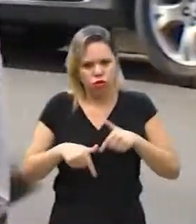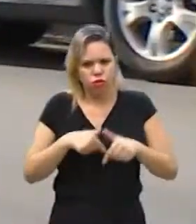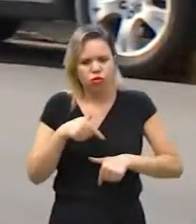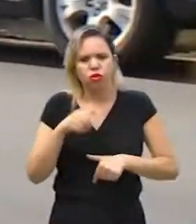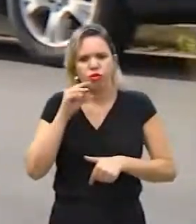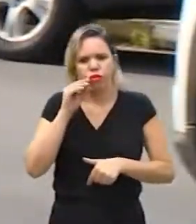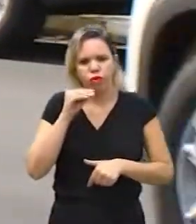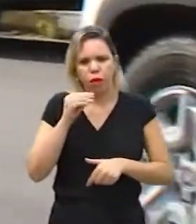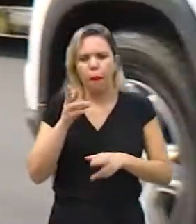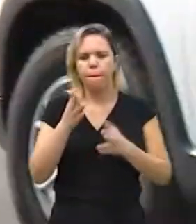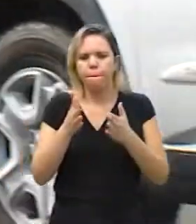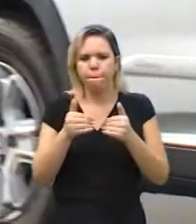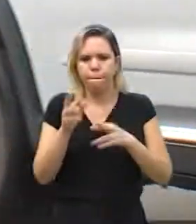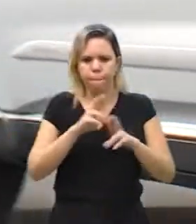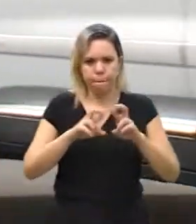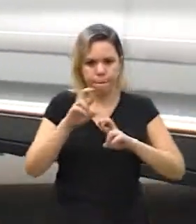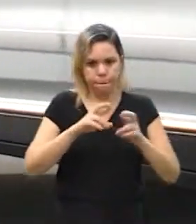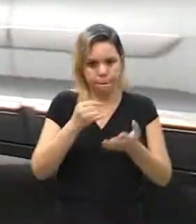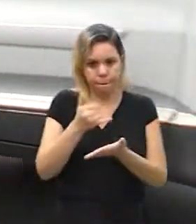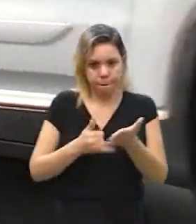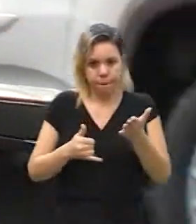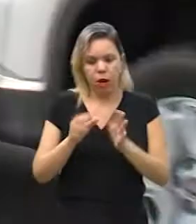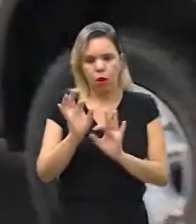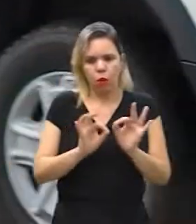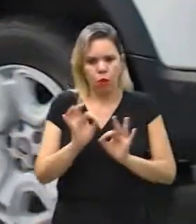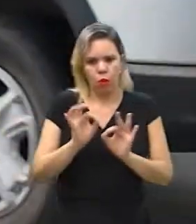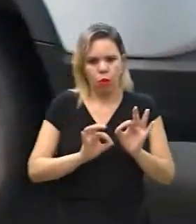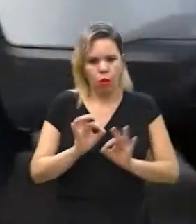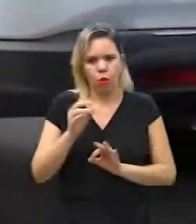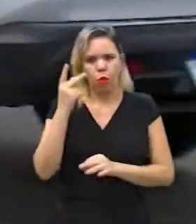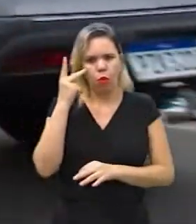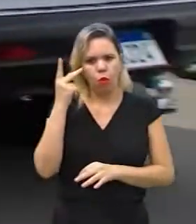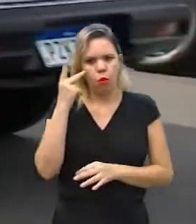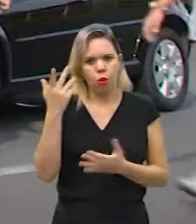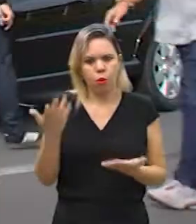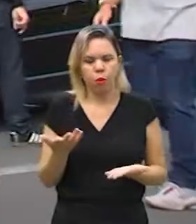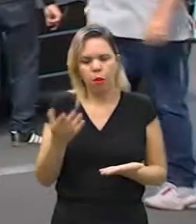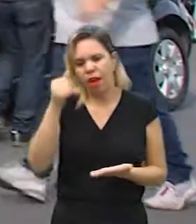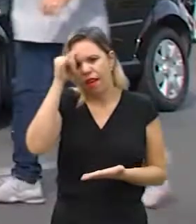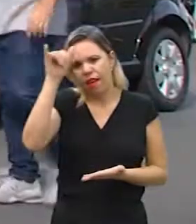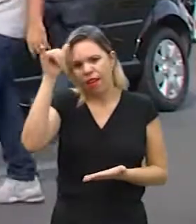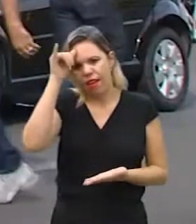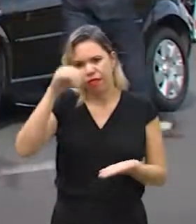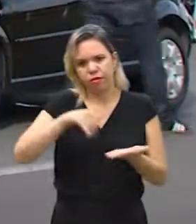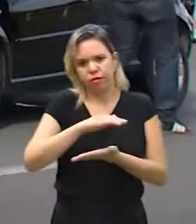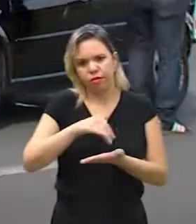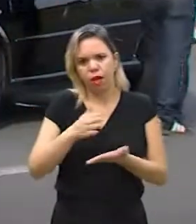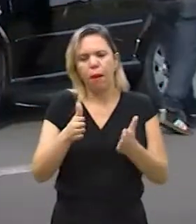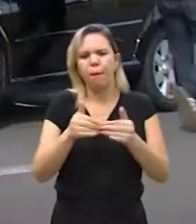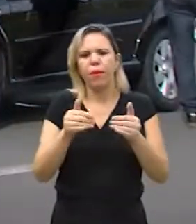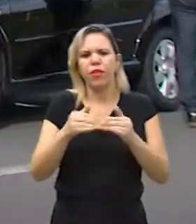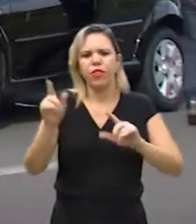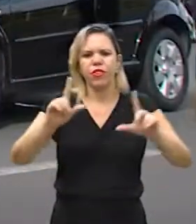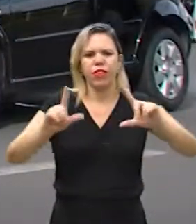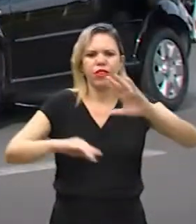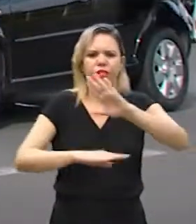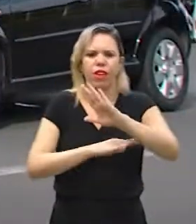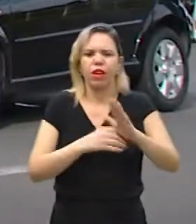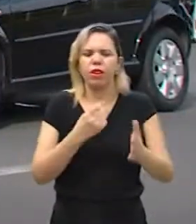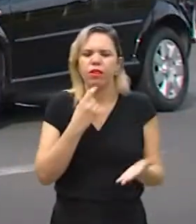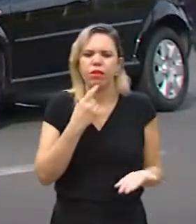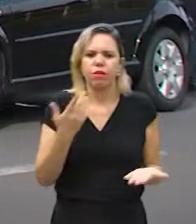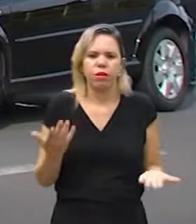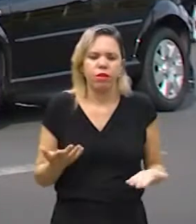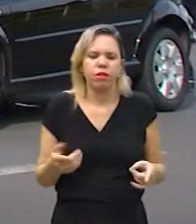do pacote de ajuste fiscal do governo Paulista para evitar as demissões bom então eu ia pedir agora na TV Câmara para o nosso